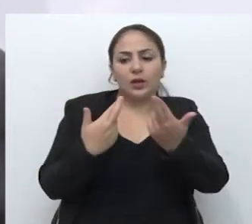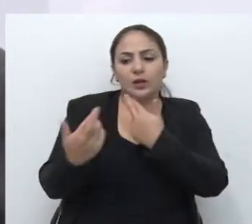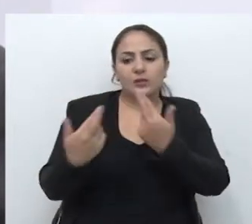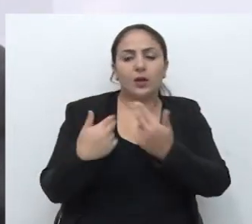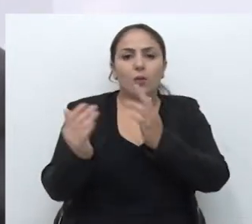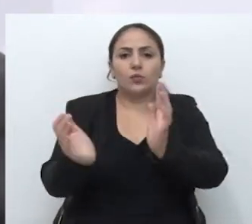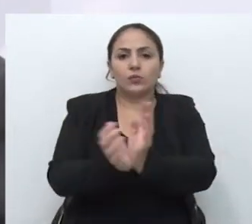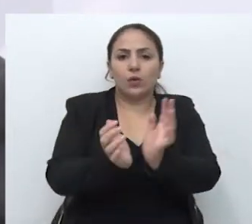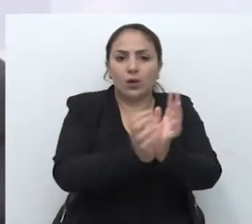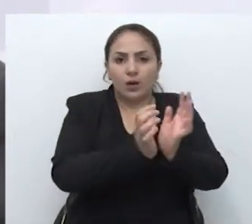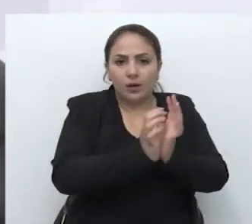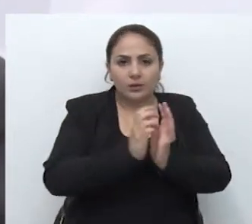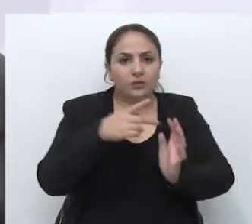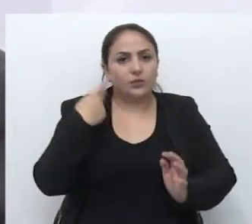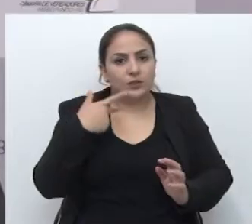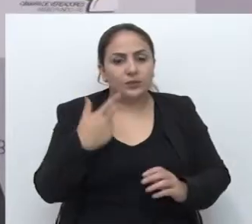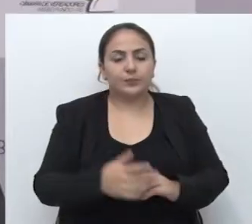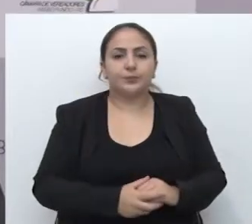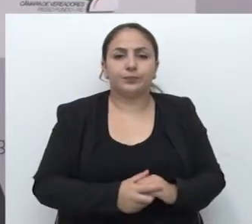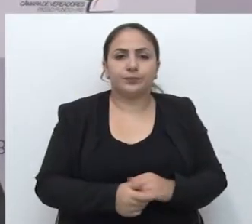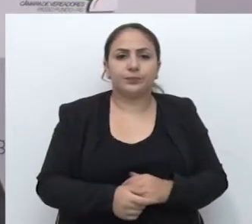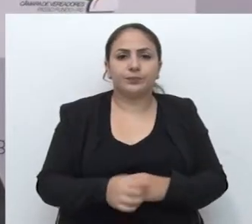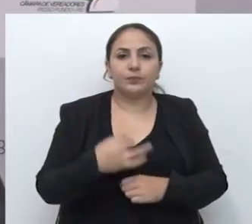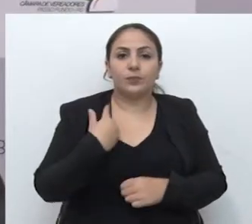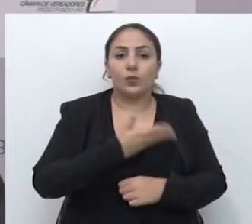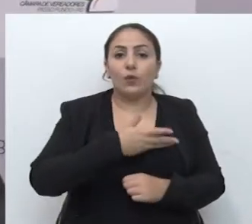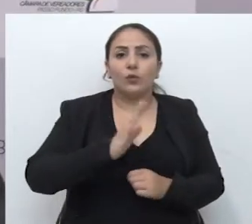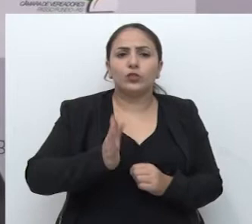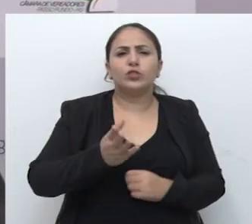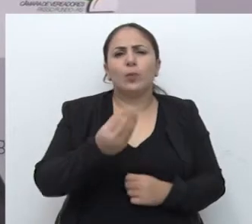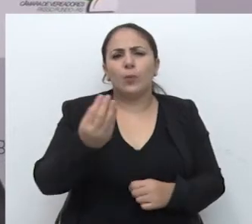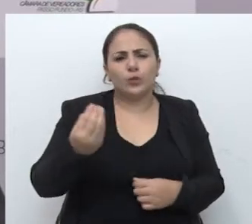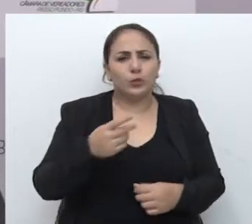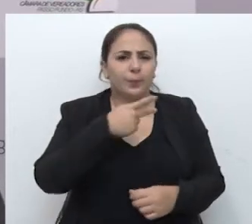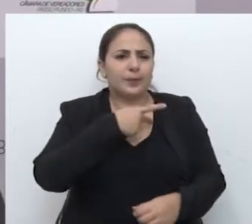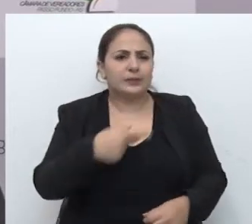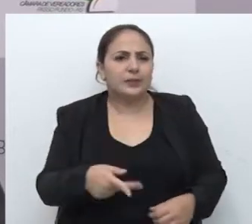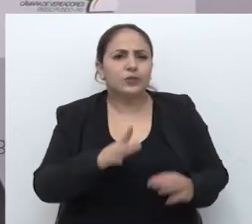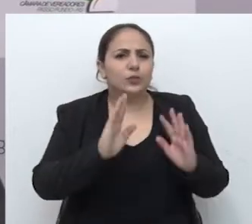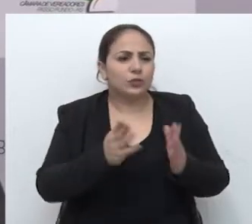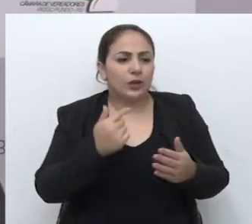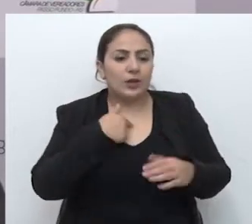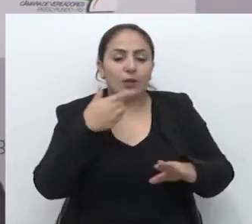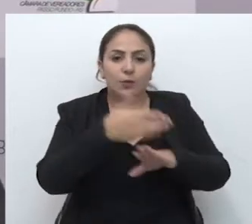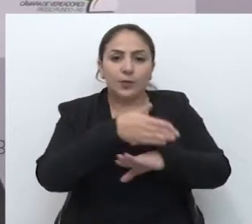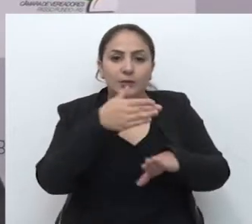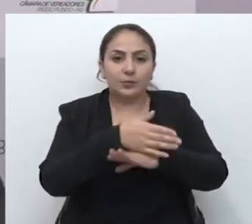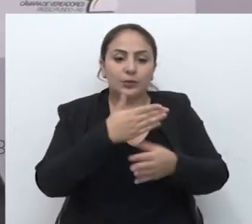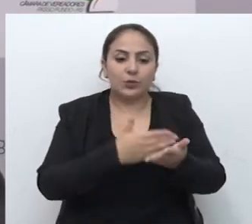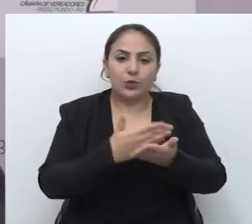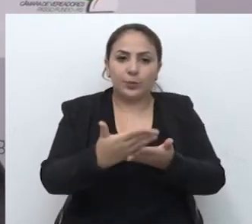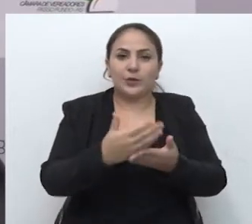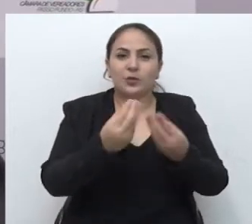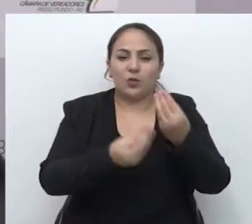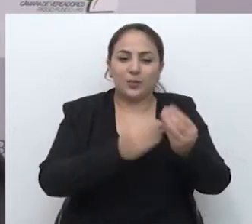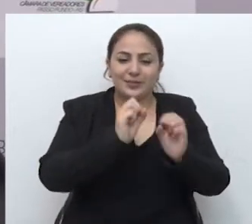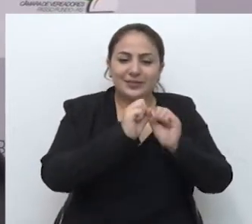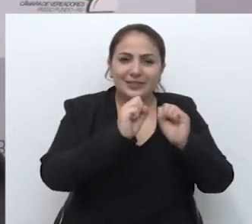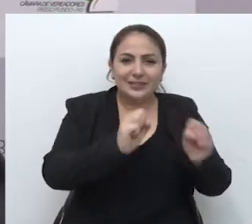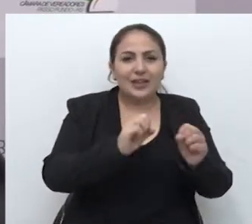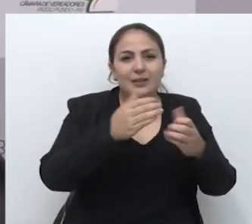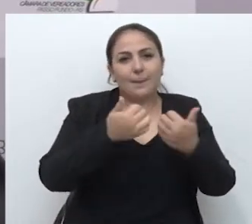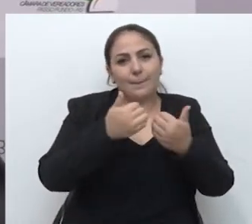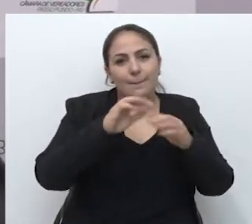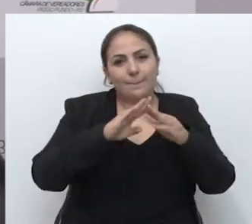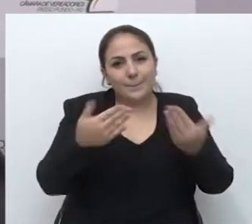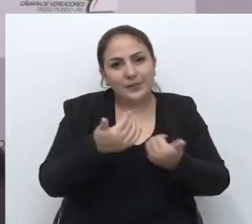os colegas legisladores. Como a gente já tinha passado por vários presidentes, eu fiz parte no começo como secretário